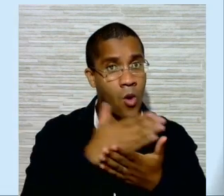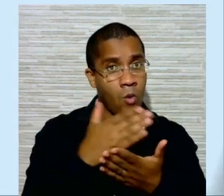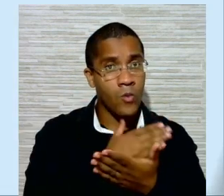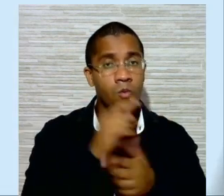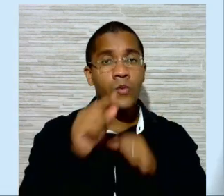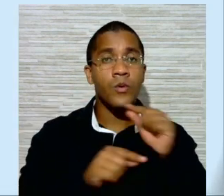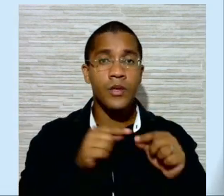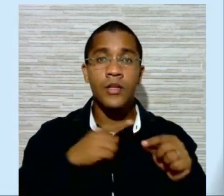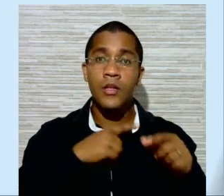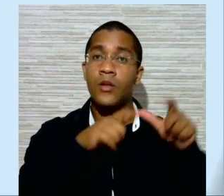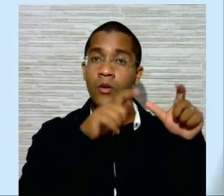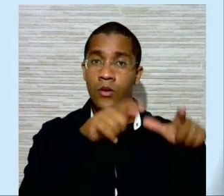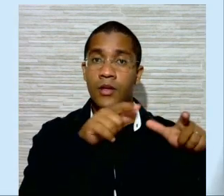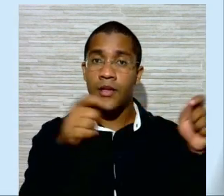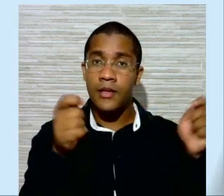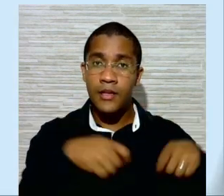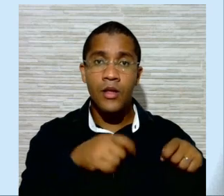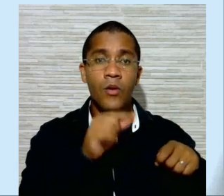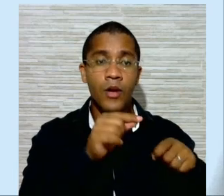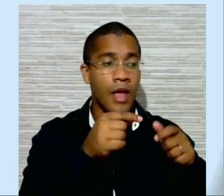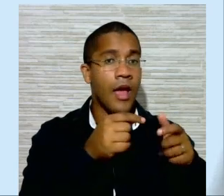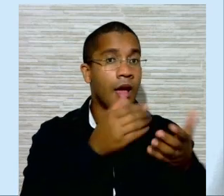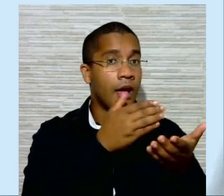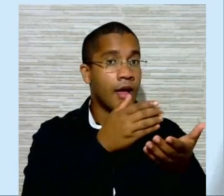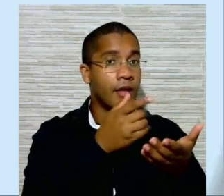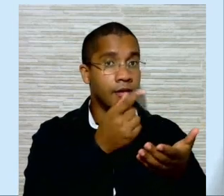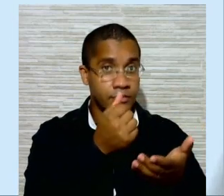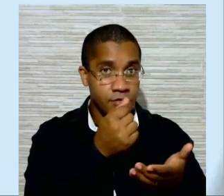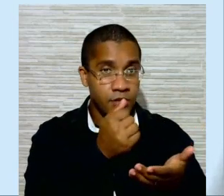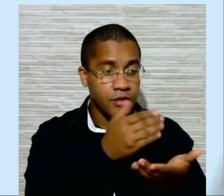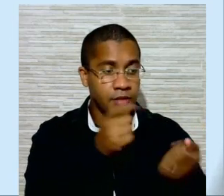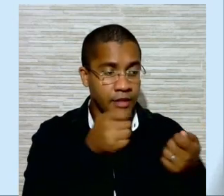que garantem, tá? Que fazem com que a renda ela seja